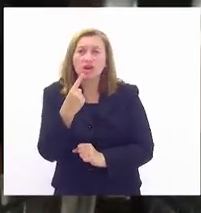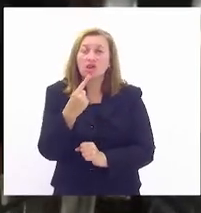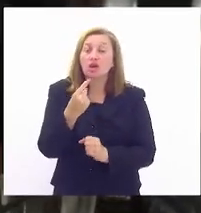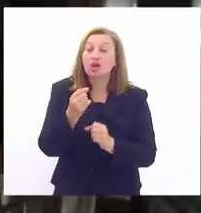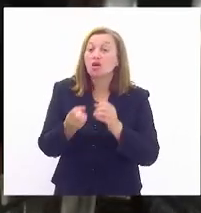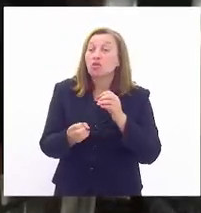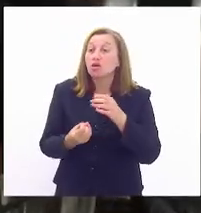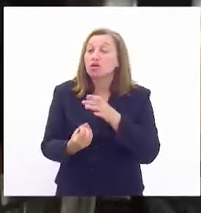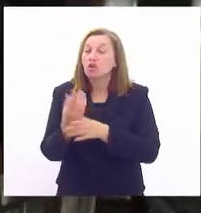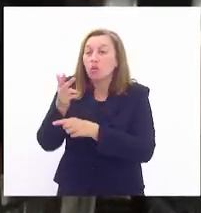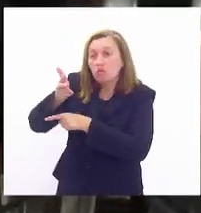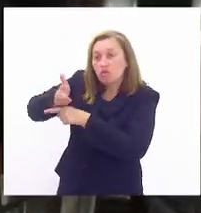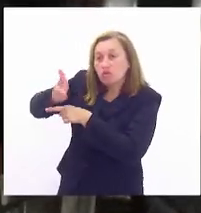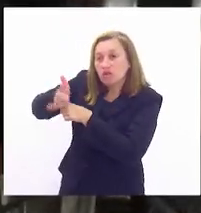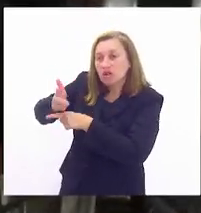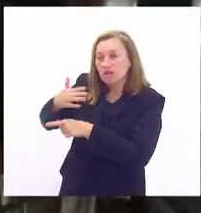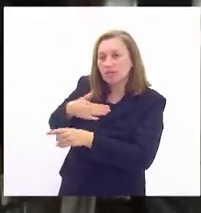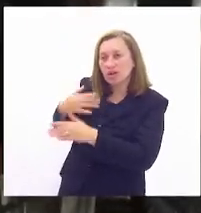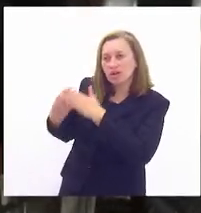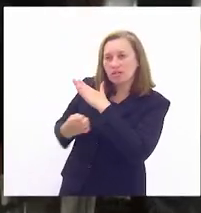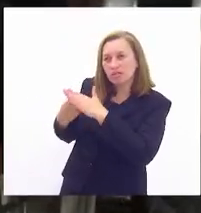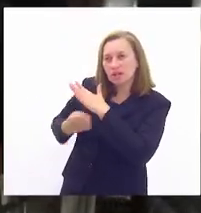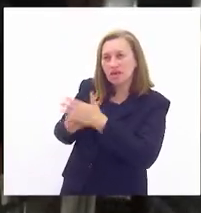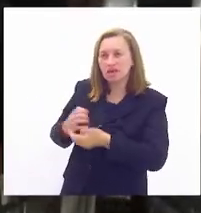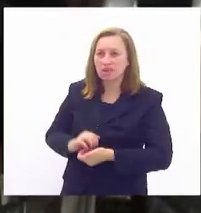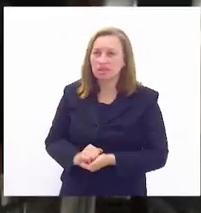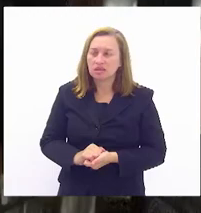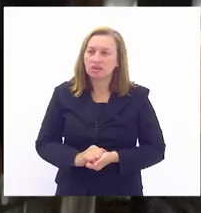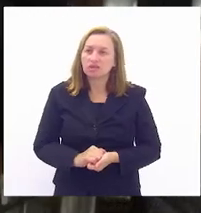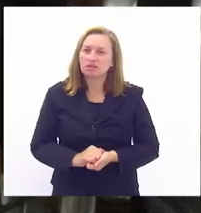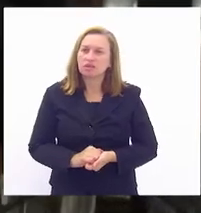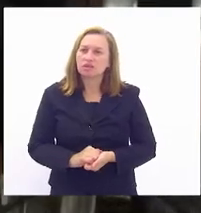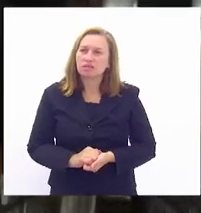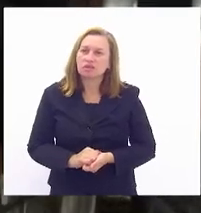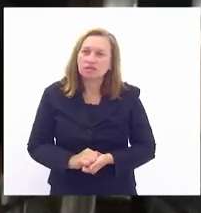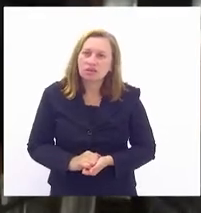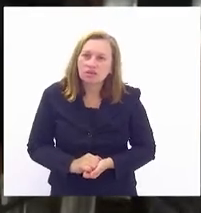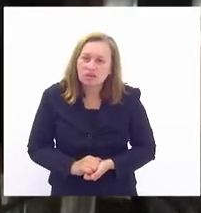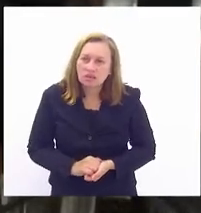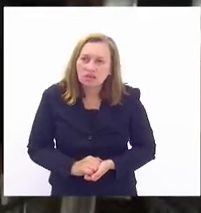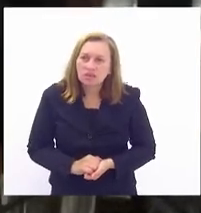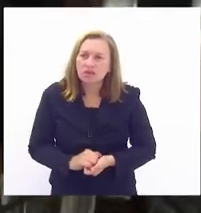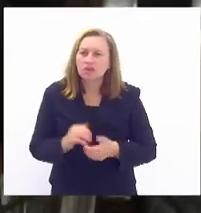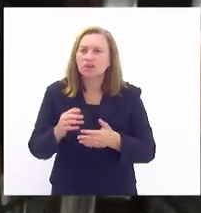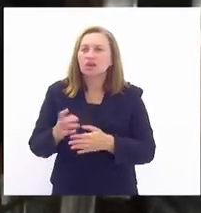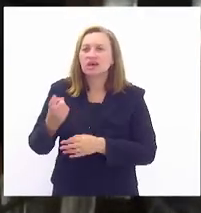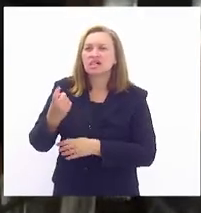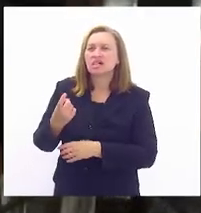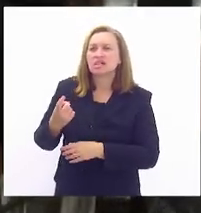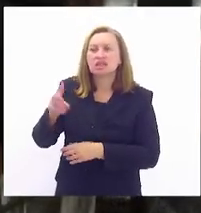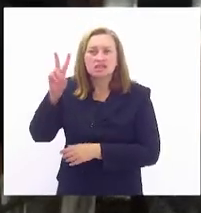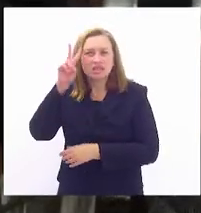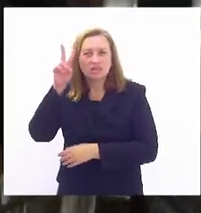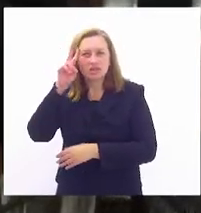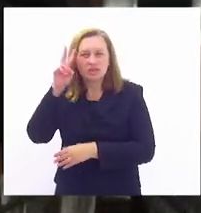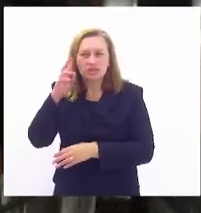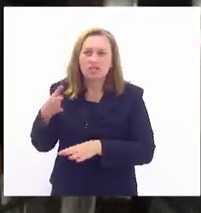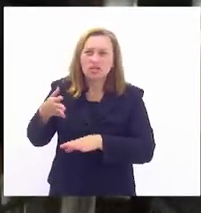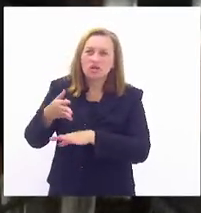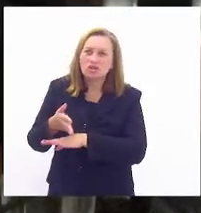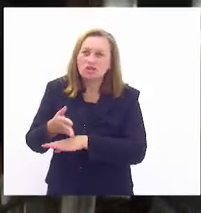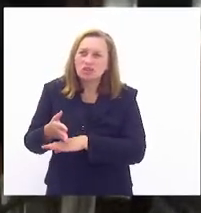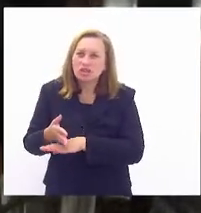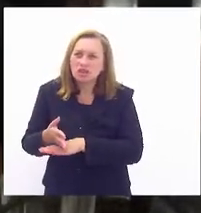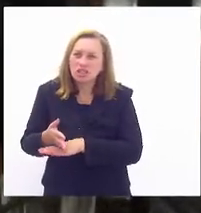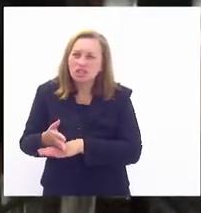vídeo na minha empresa, no qual eu lavei um carro na sexta Na segunda-feira eu cheguei, puxei o